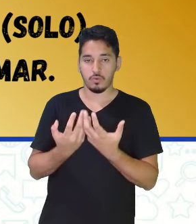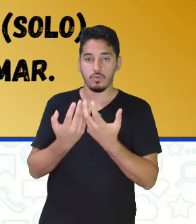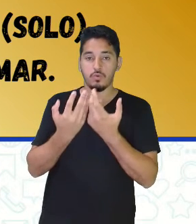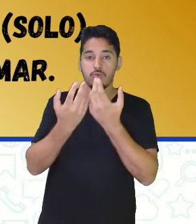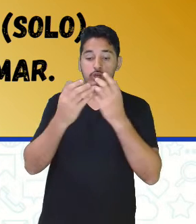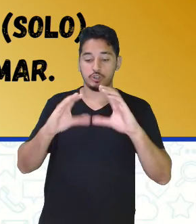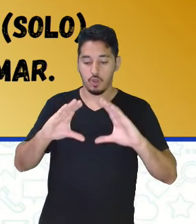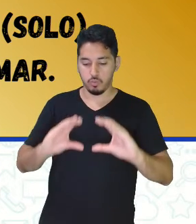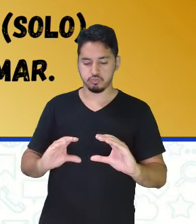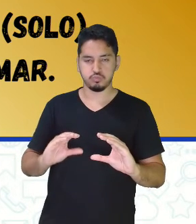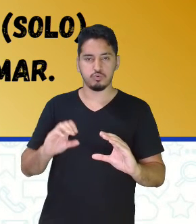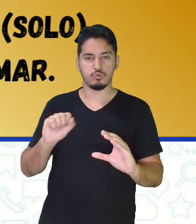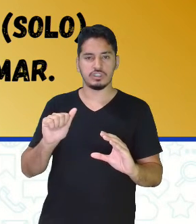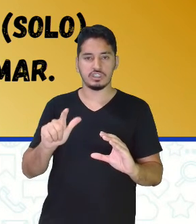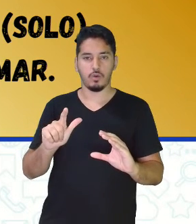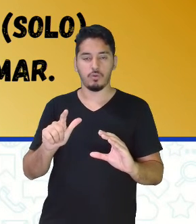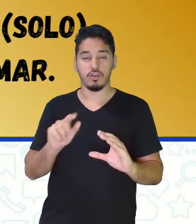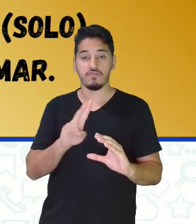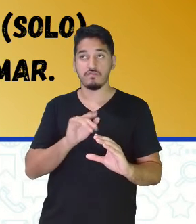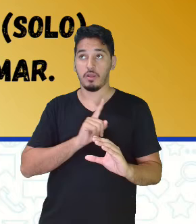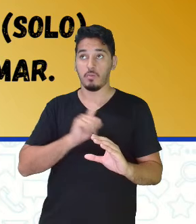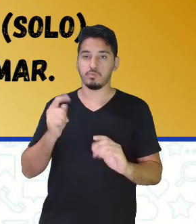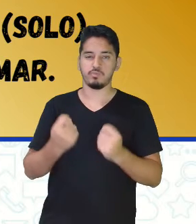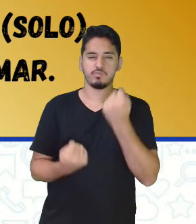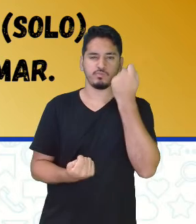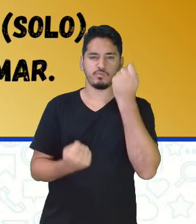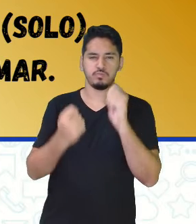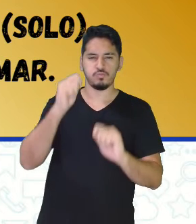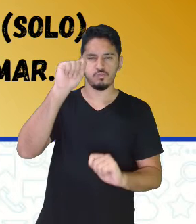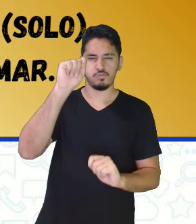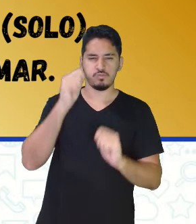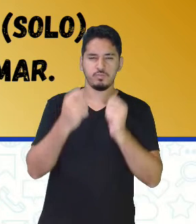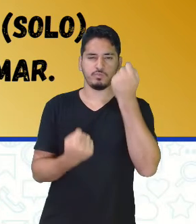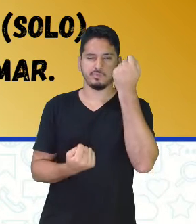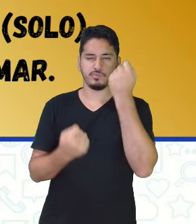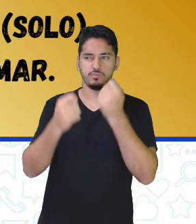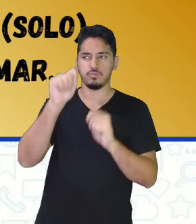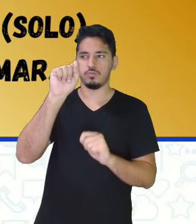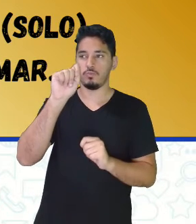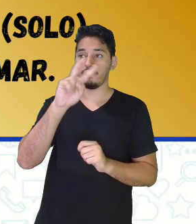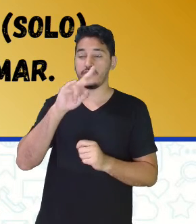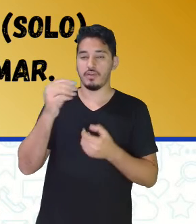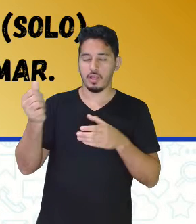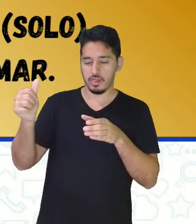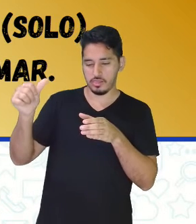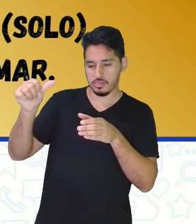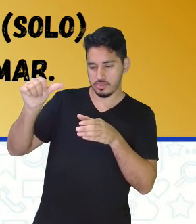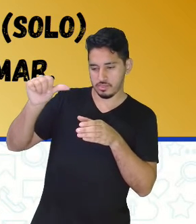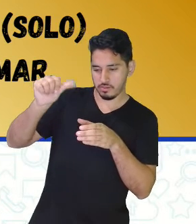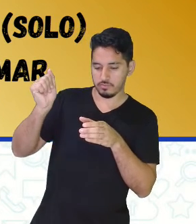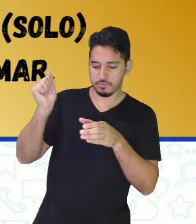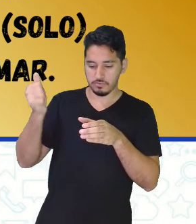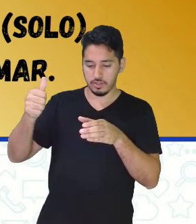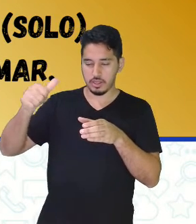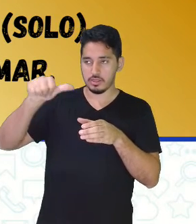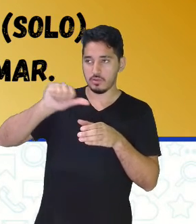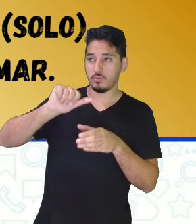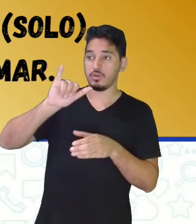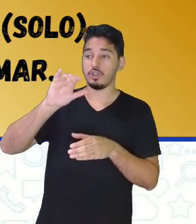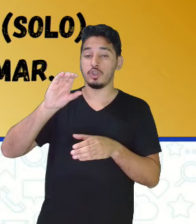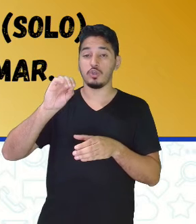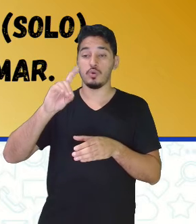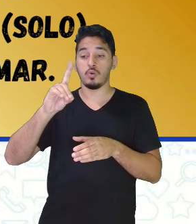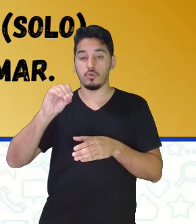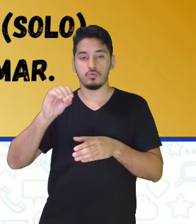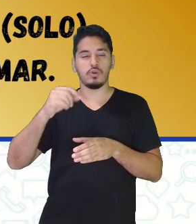só o sal, vai para a indústria. Lá na indústria vai acrescentar uma substância chamada iodo. Aqui